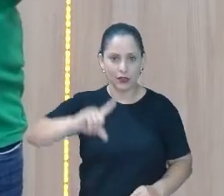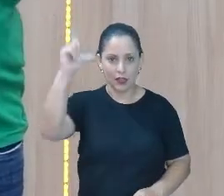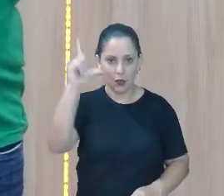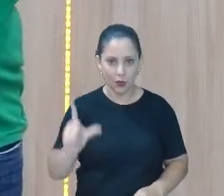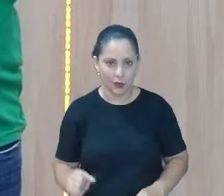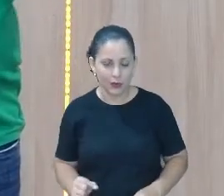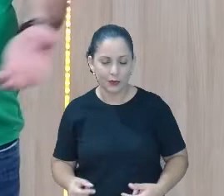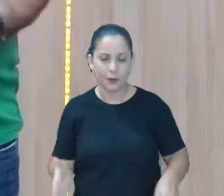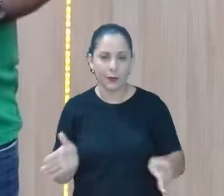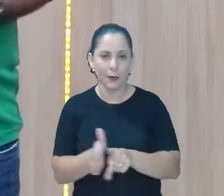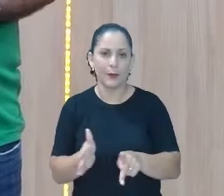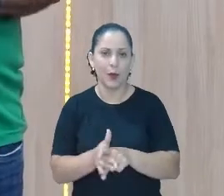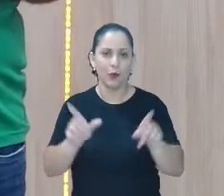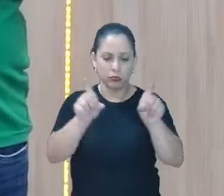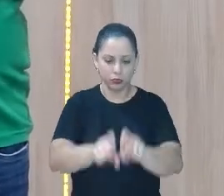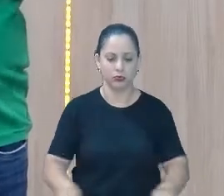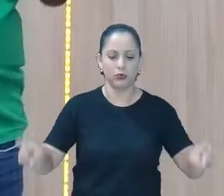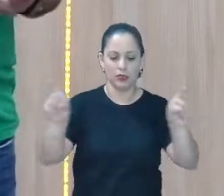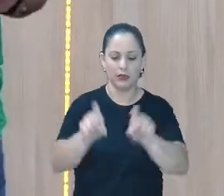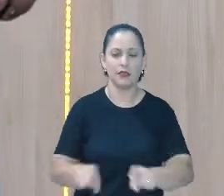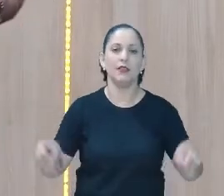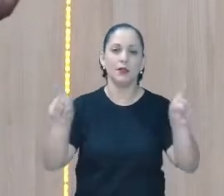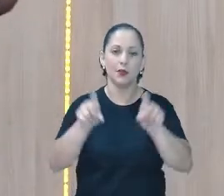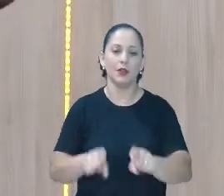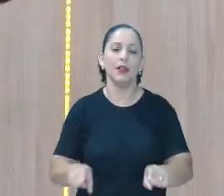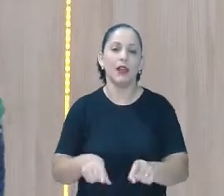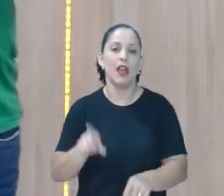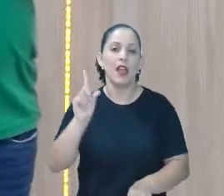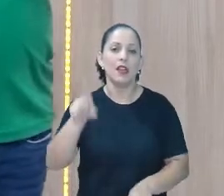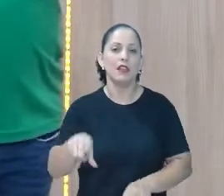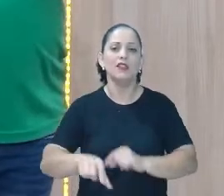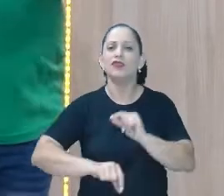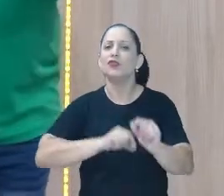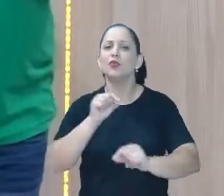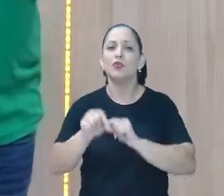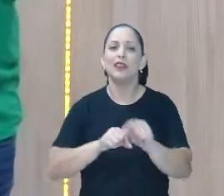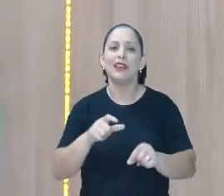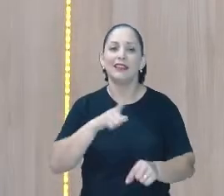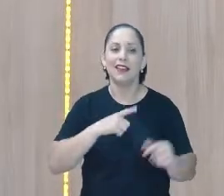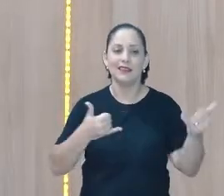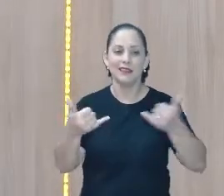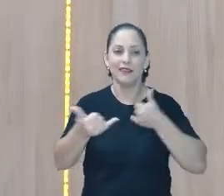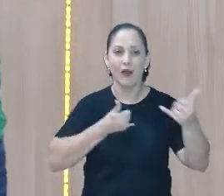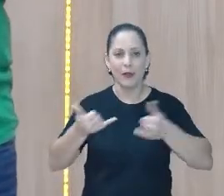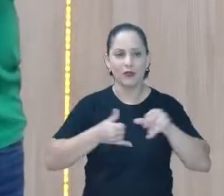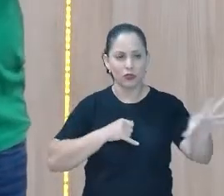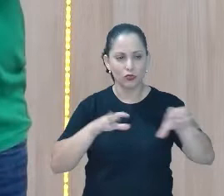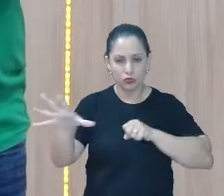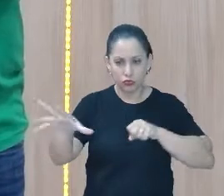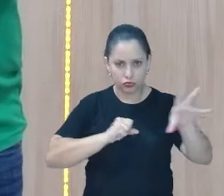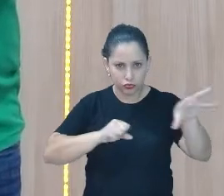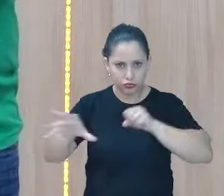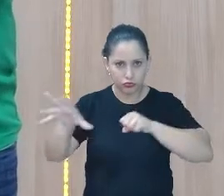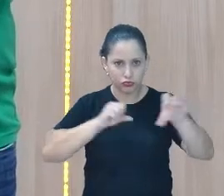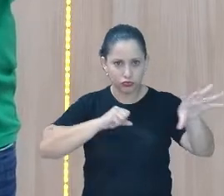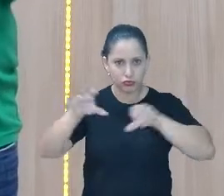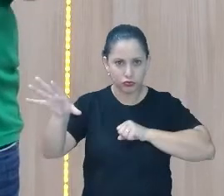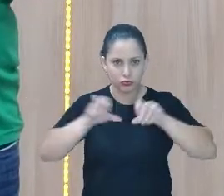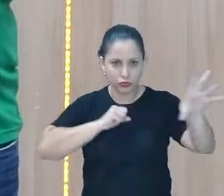né, da computação, da internet, eles coletam informações